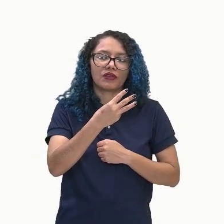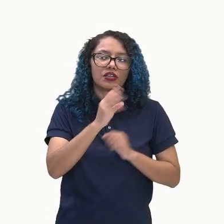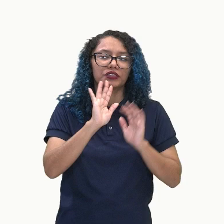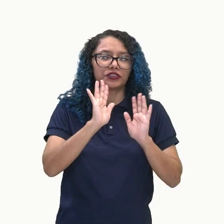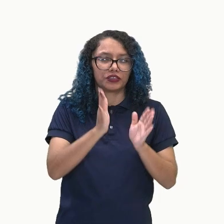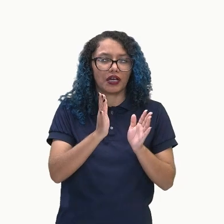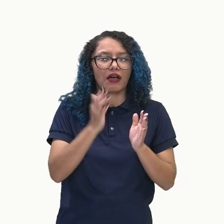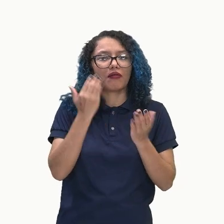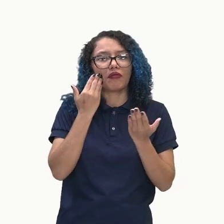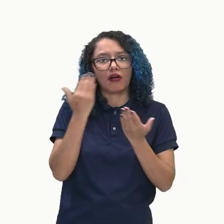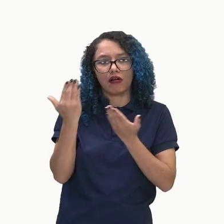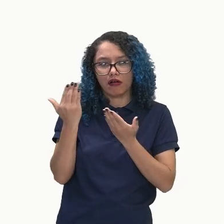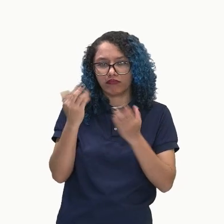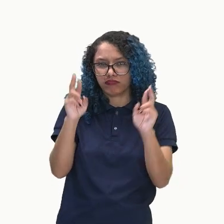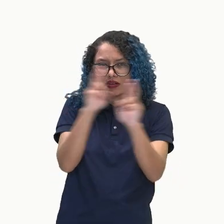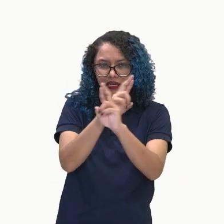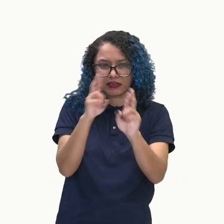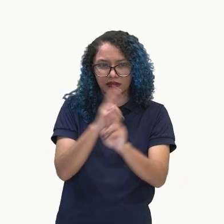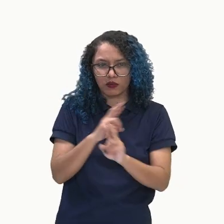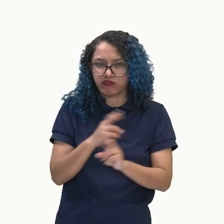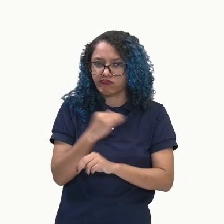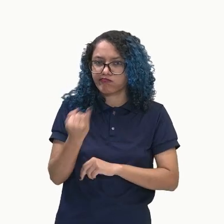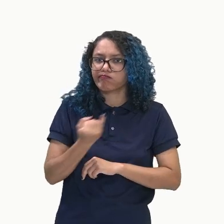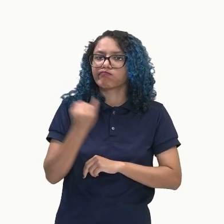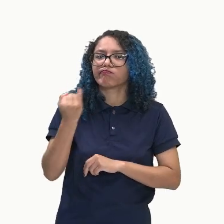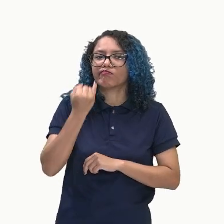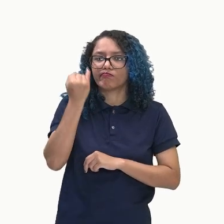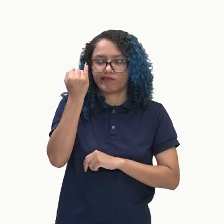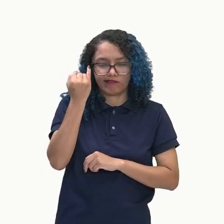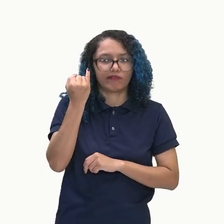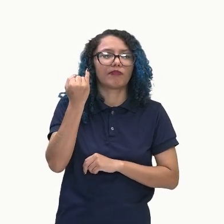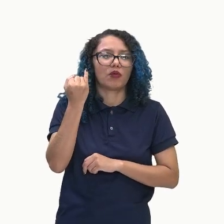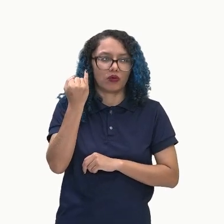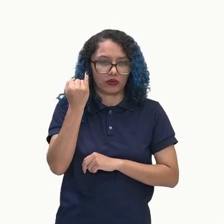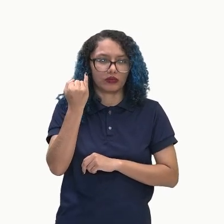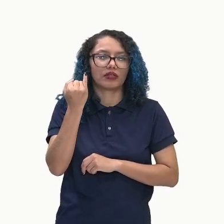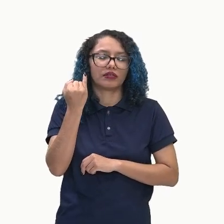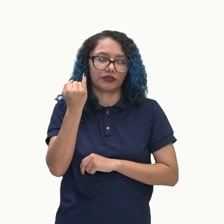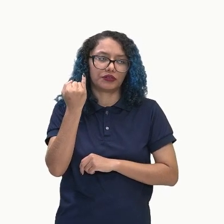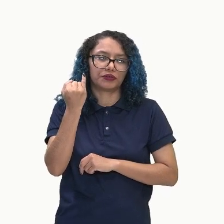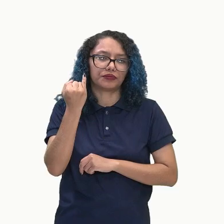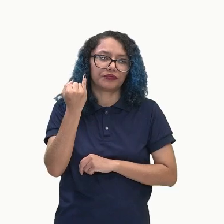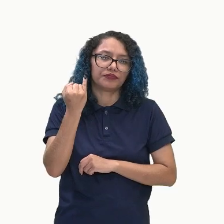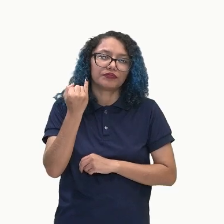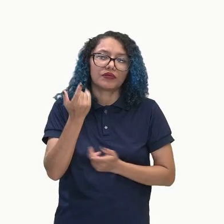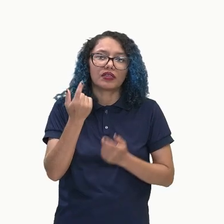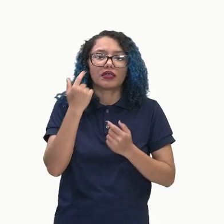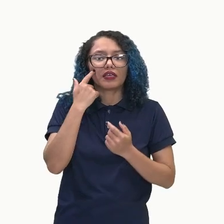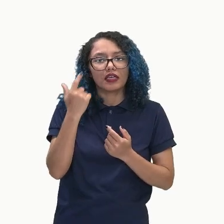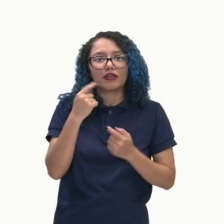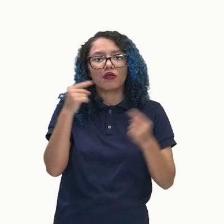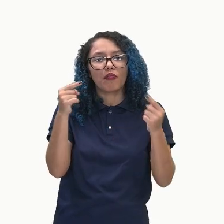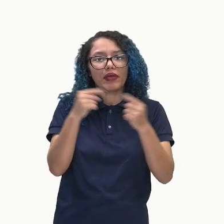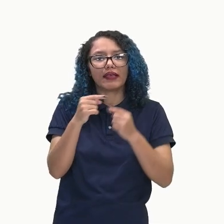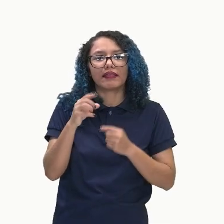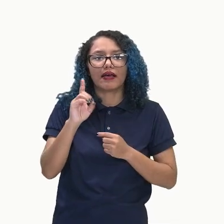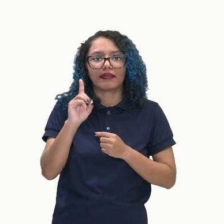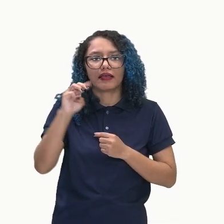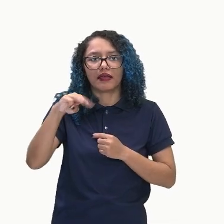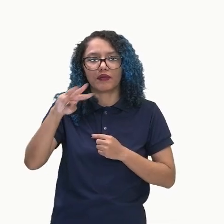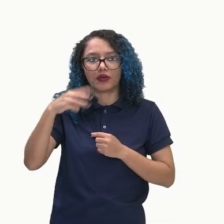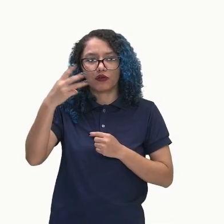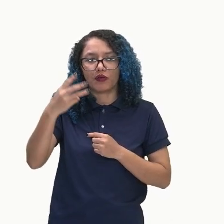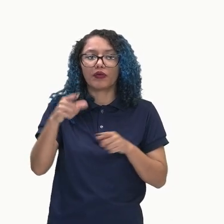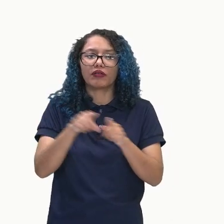relação muito importante aí para vocês, que relaciona decímetro cúbico com os outros. Tudo bem? Mas avançando,